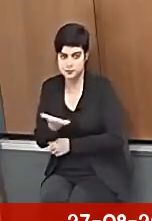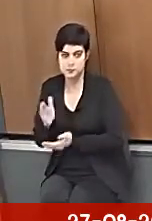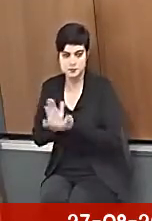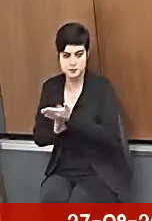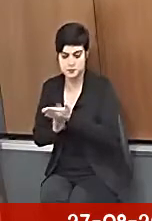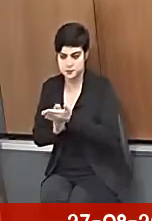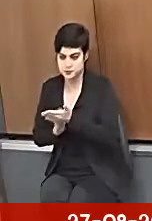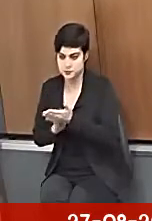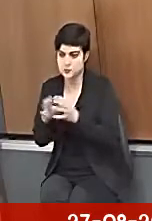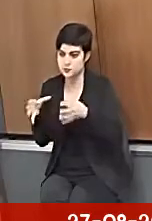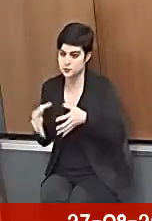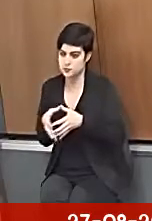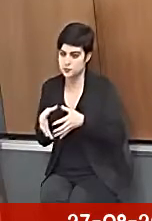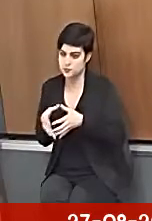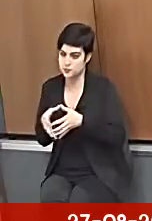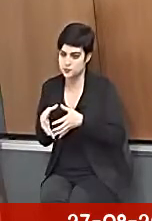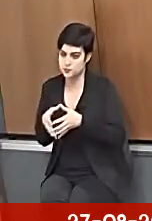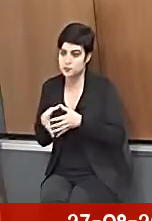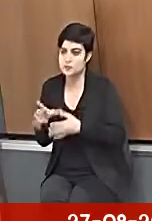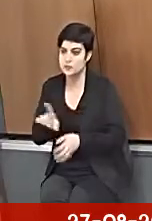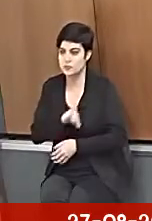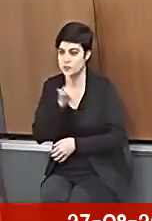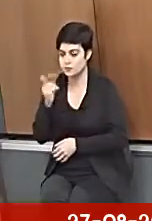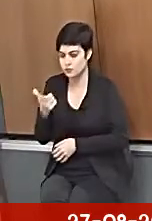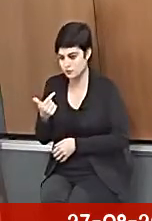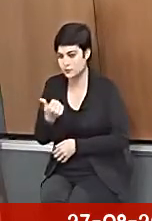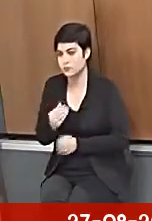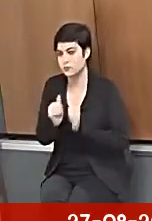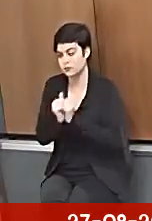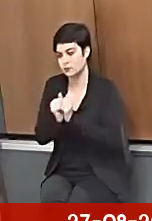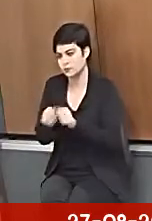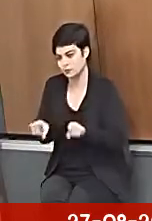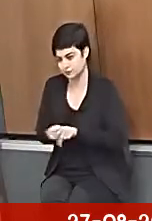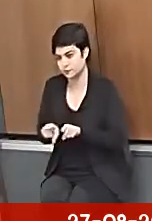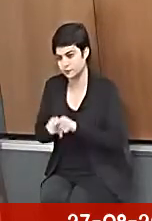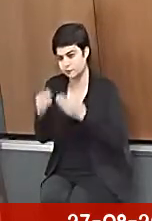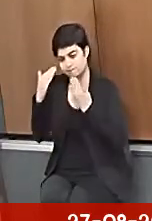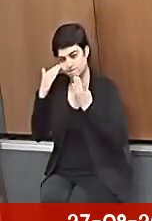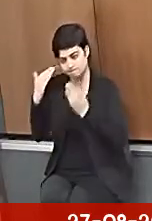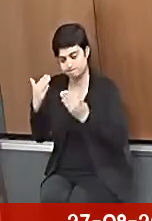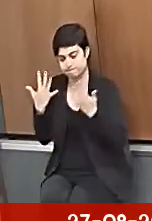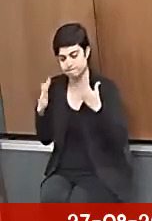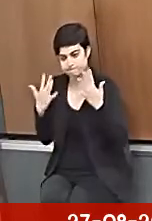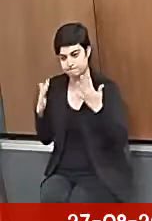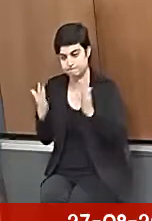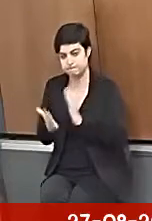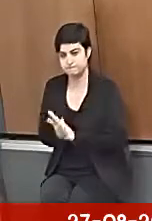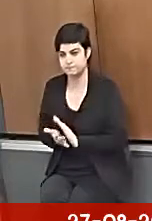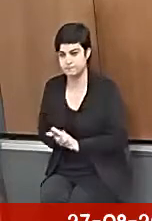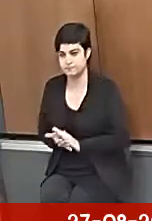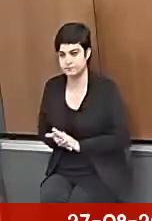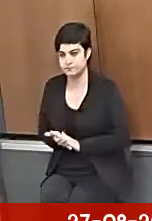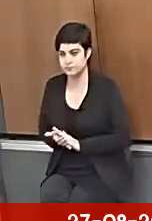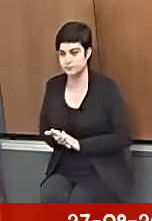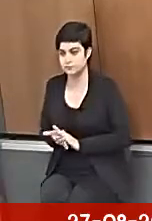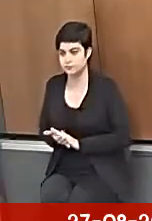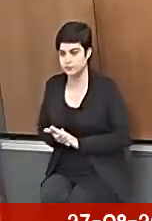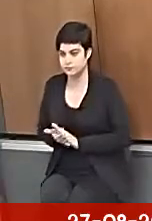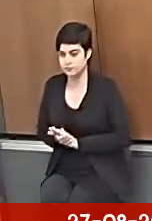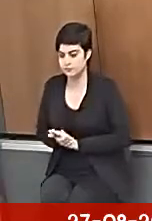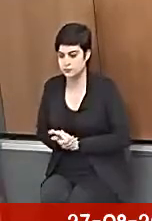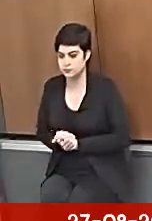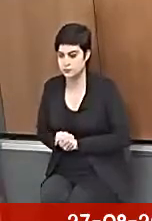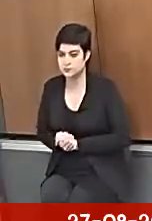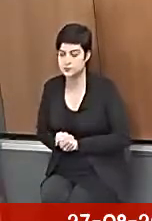parabéns a esta comissão vamos juntos contem comigo dedos estarei com os senhores também o que gustavo vá lá atrás só pra